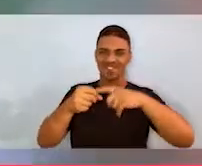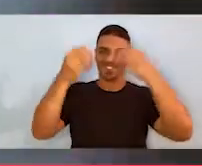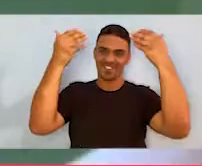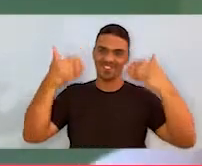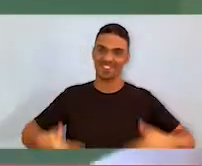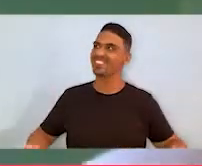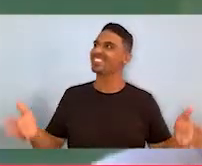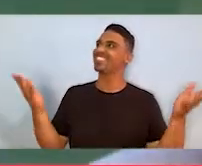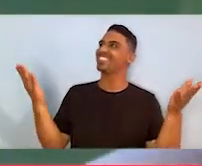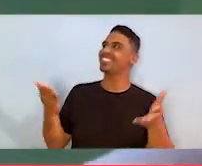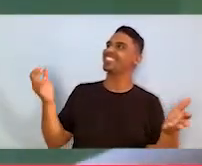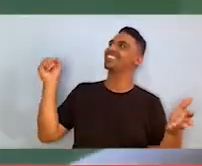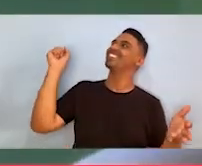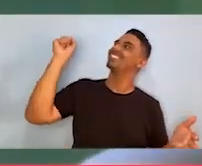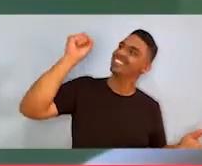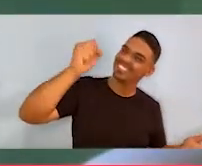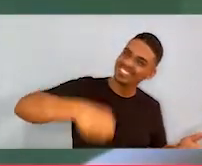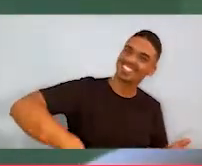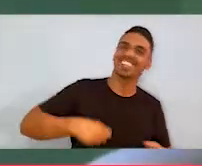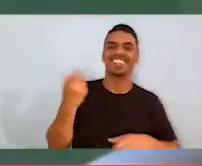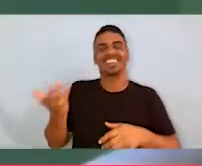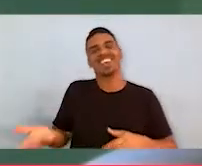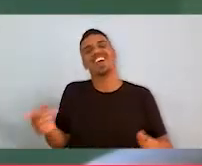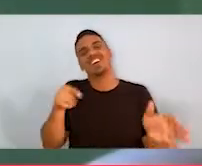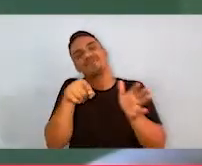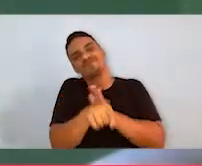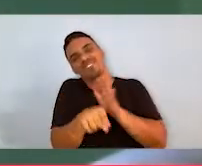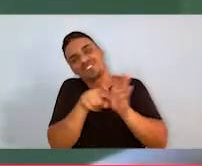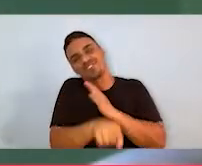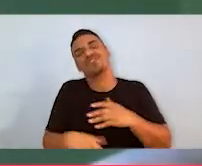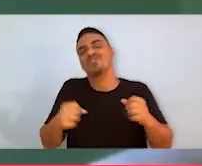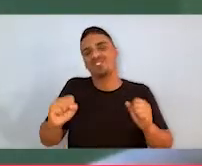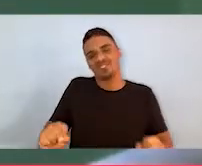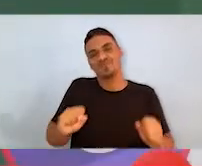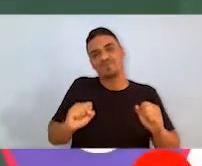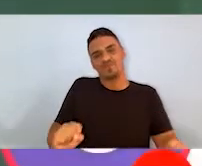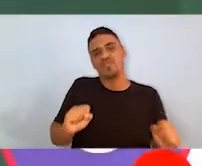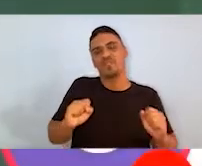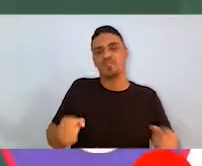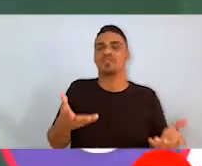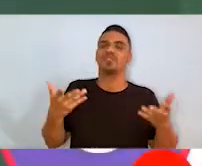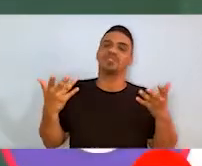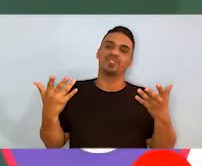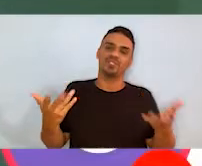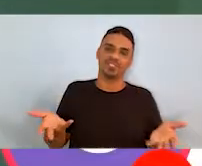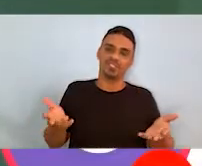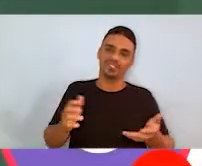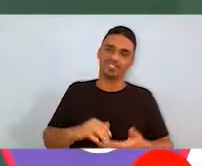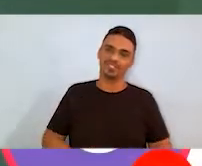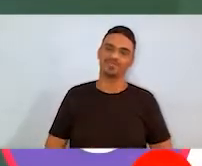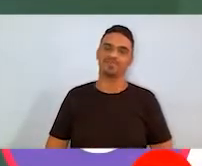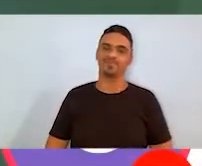volta. E agora sim é a hora de perguntas, assim, tipo, antes vocês fizeram até já algumas perguntas,